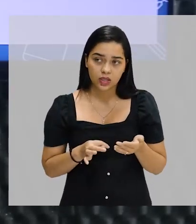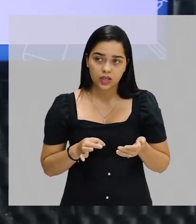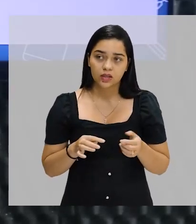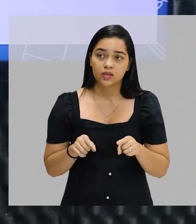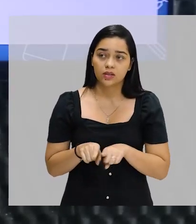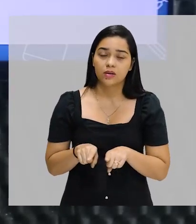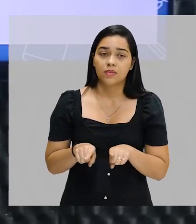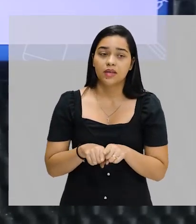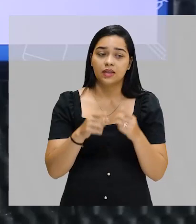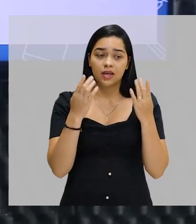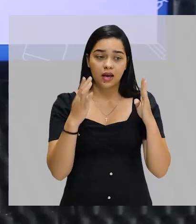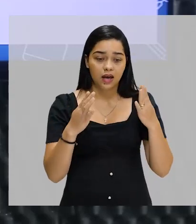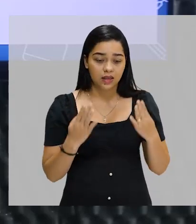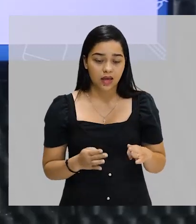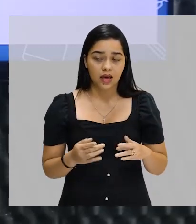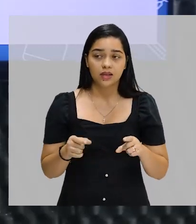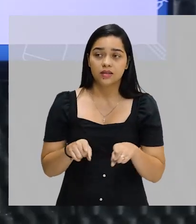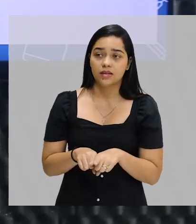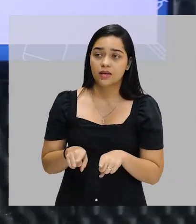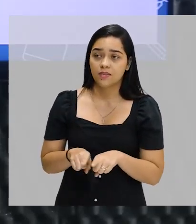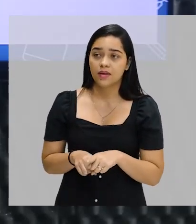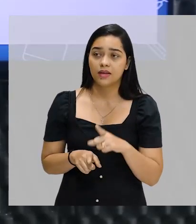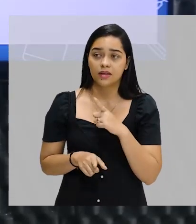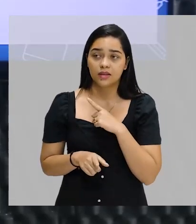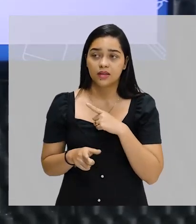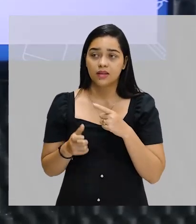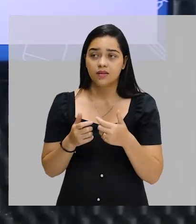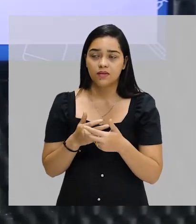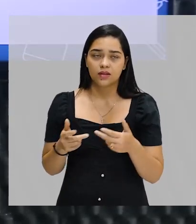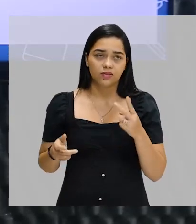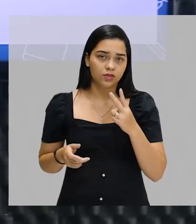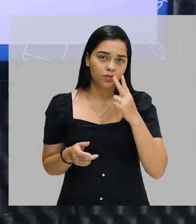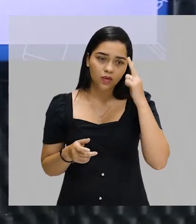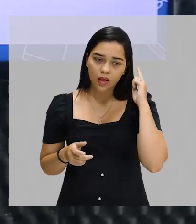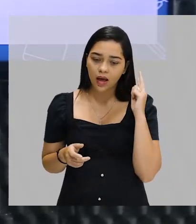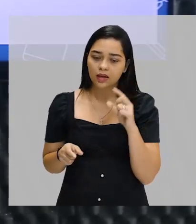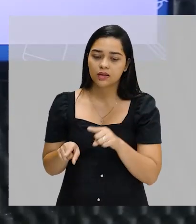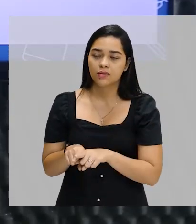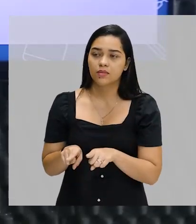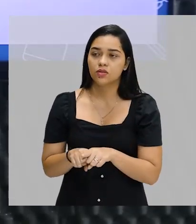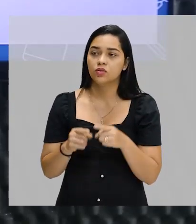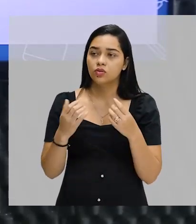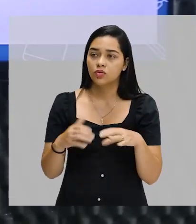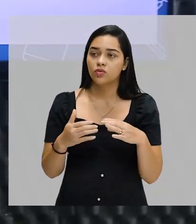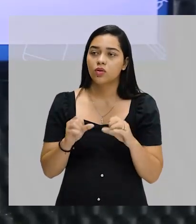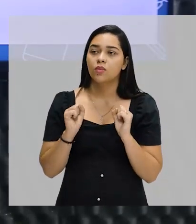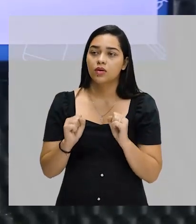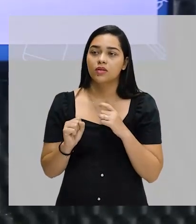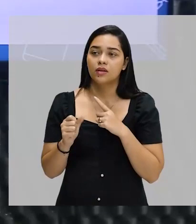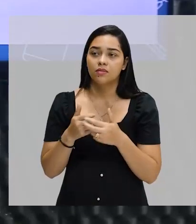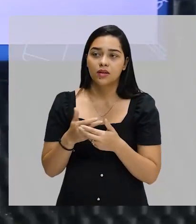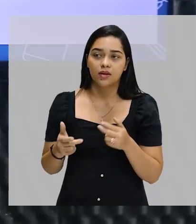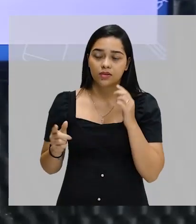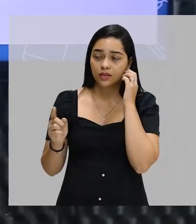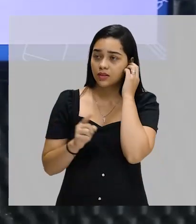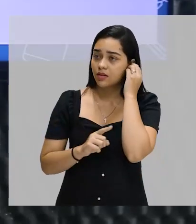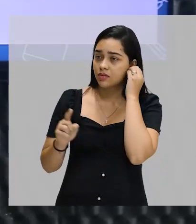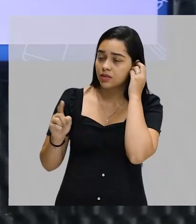da análise e questões de vestibulares, questões de concurso público podem trazer palavras que não